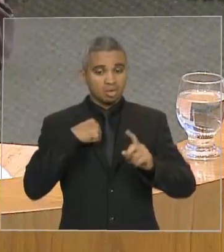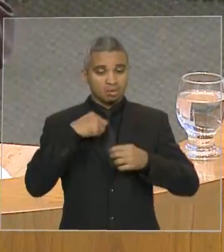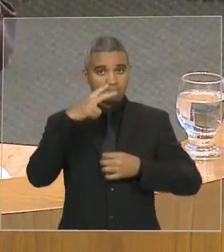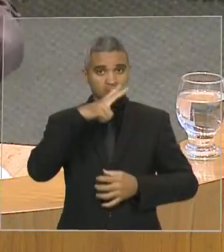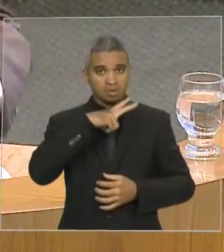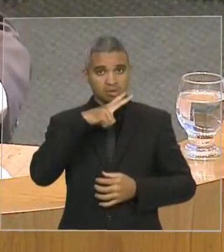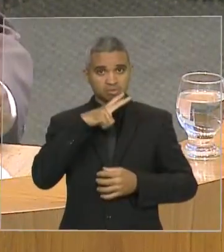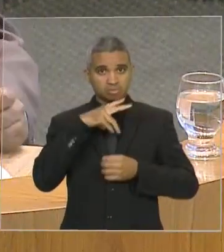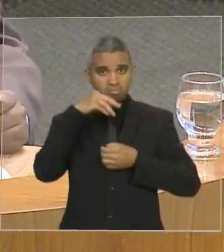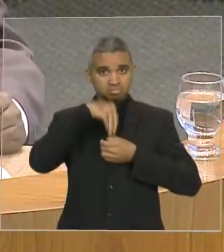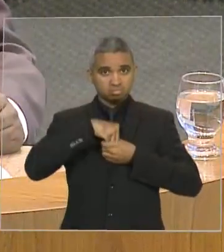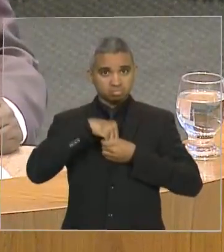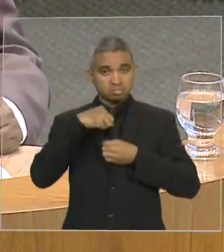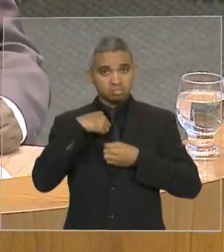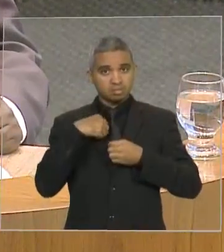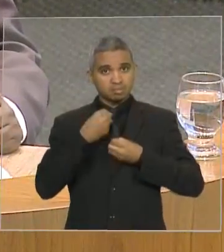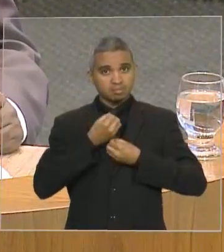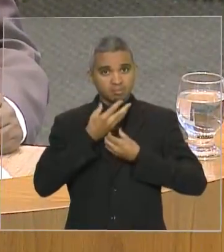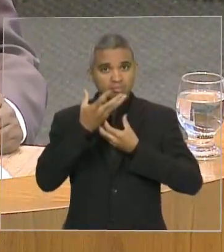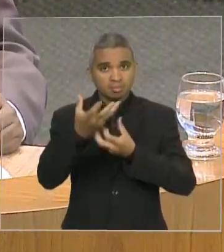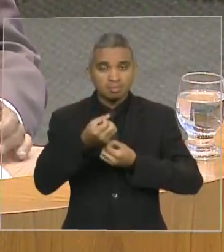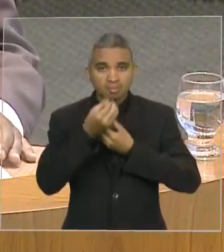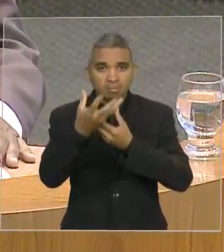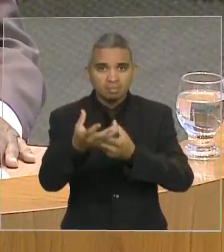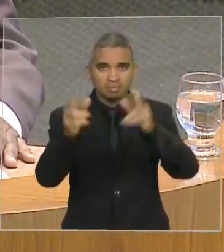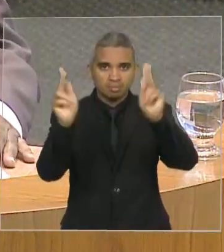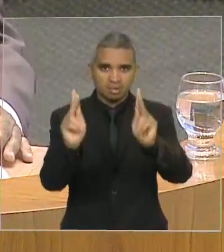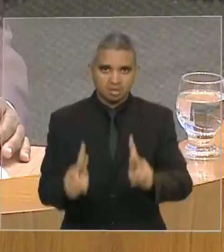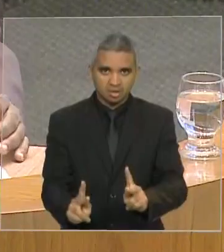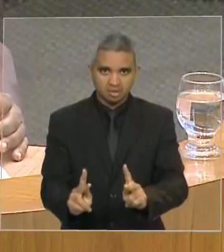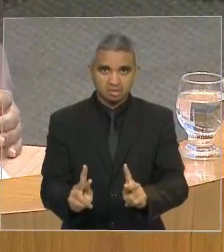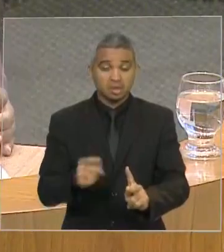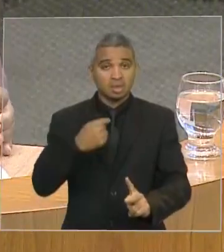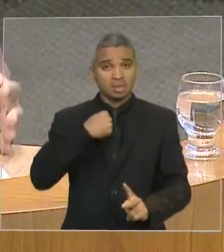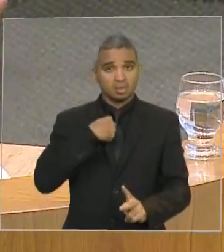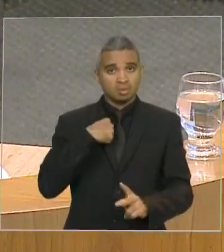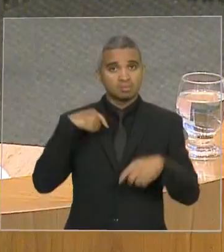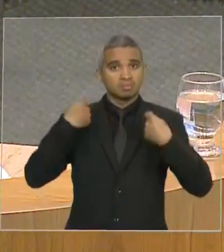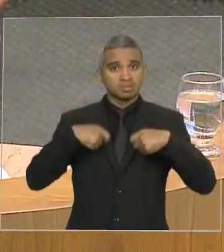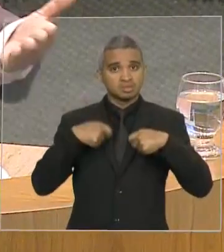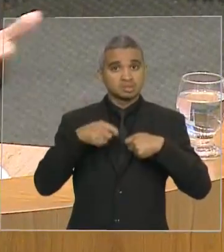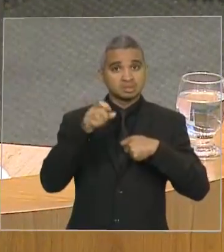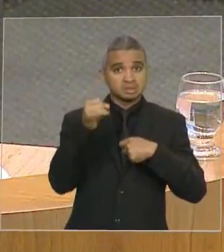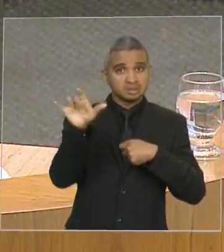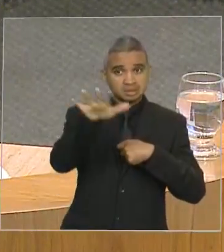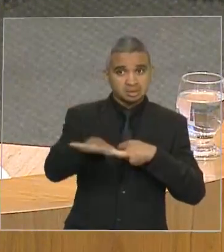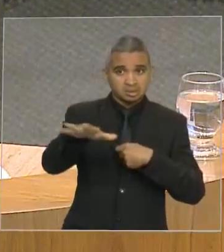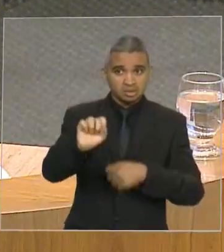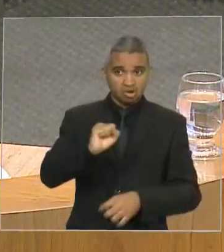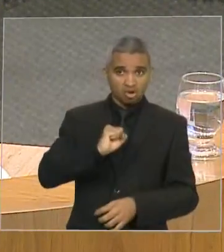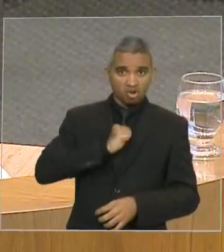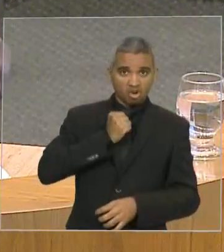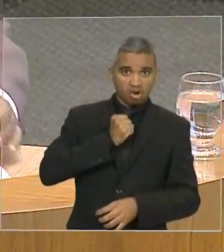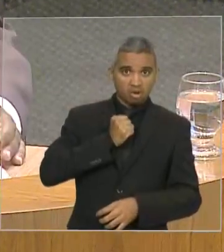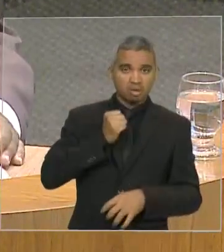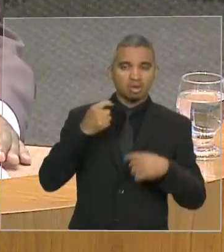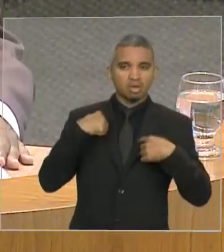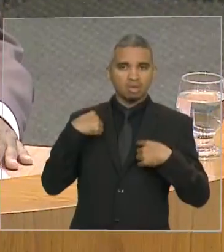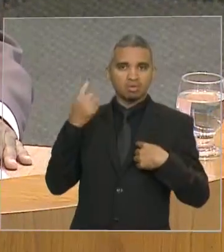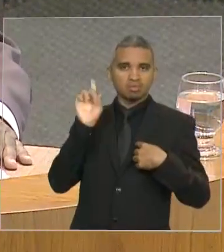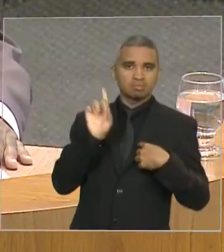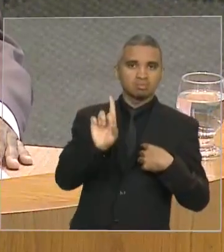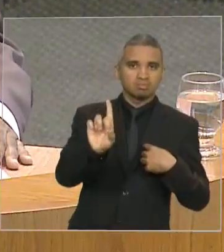que eu leve o amor. Eu tenho que, dentro desse contexto que todos nós já conhecemos,